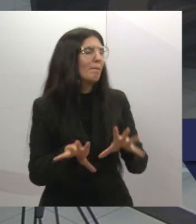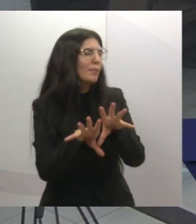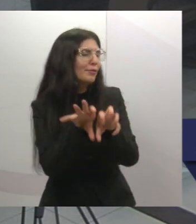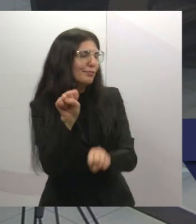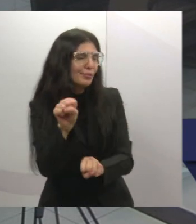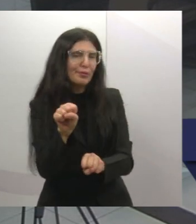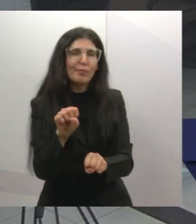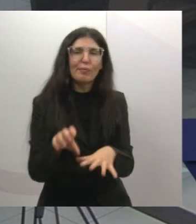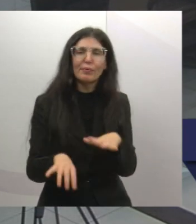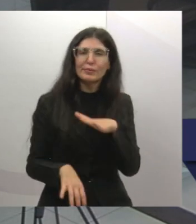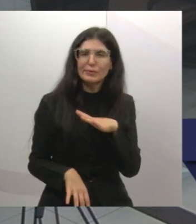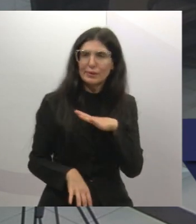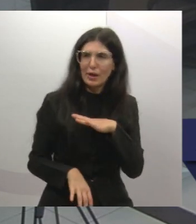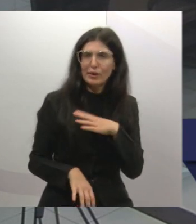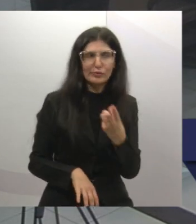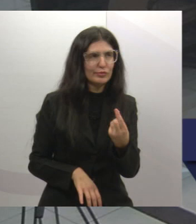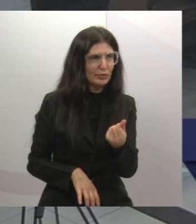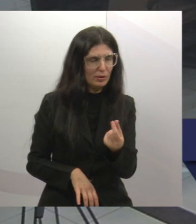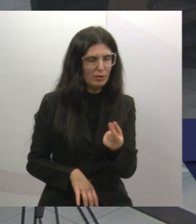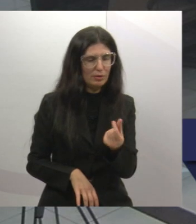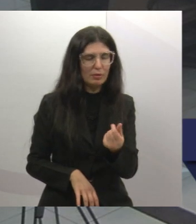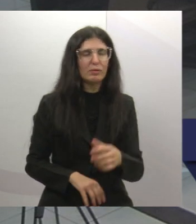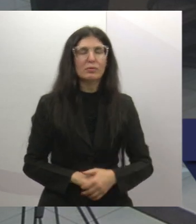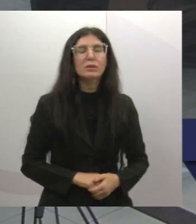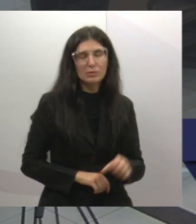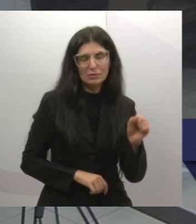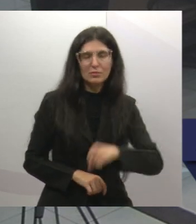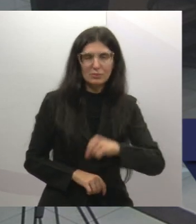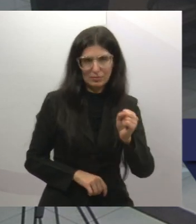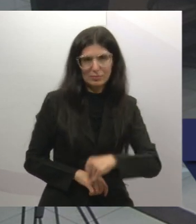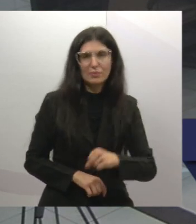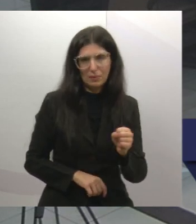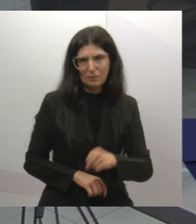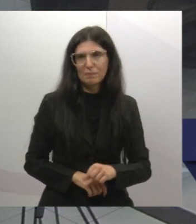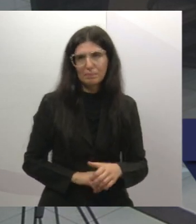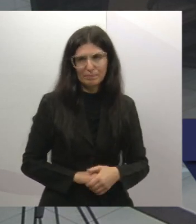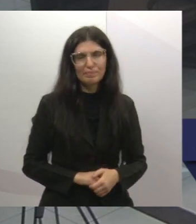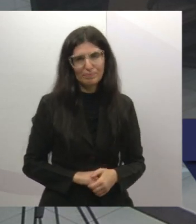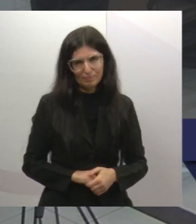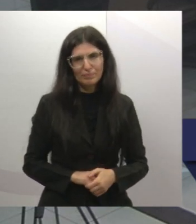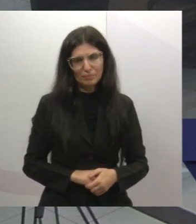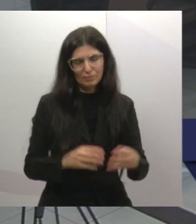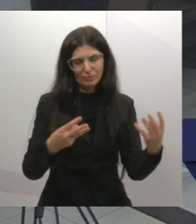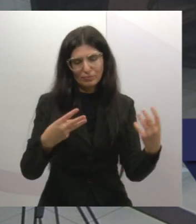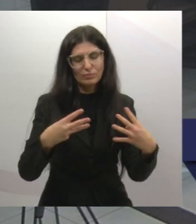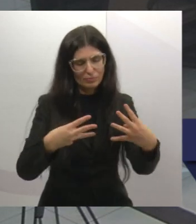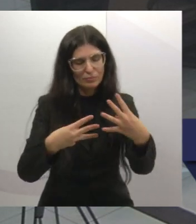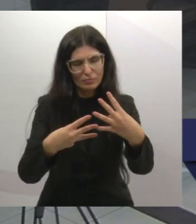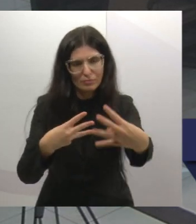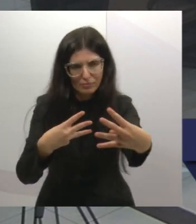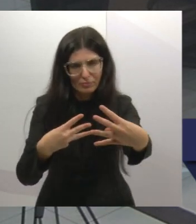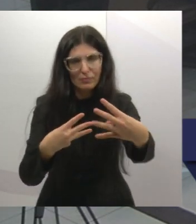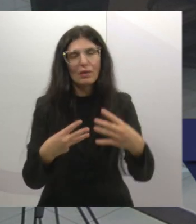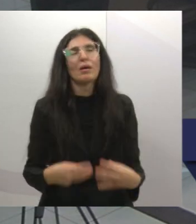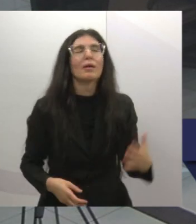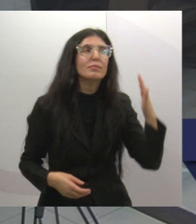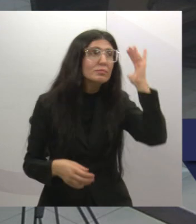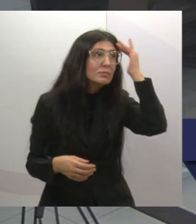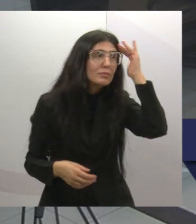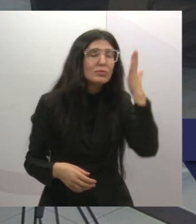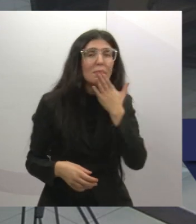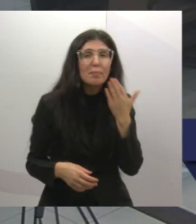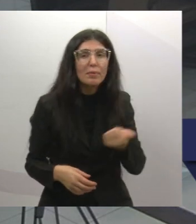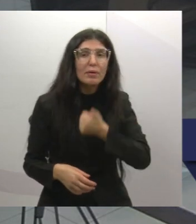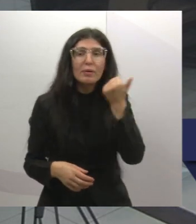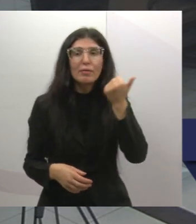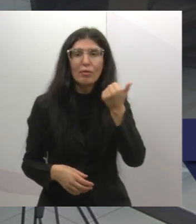como nós comentamos, acho que na próxima apresentação a gente consegue enxergar melhor esse cenário e dizer melhor o que o